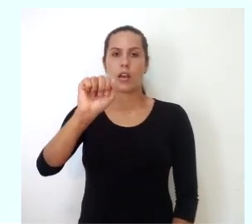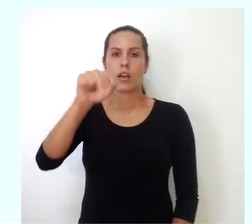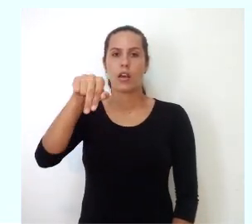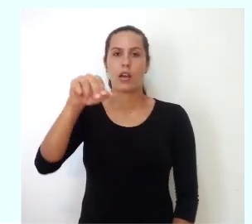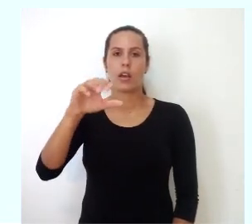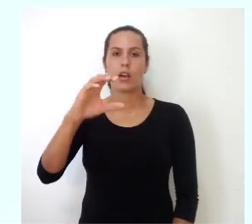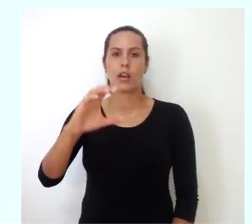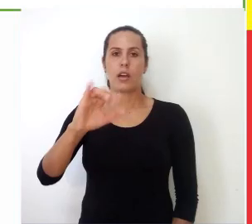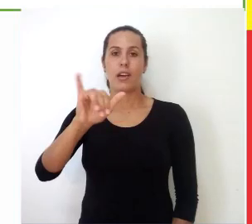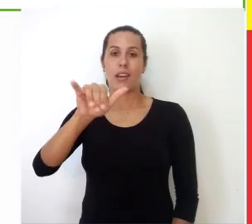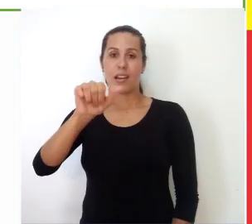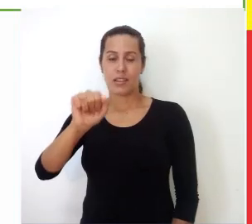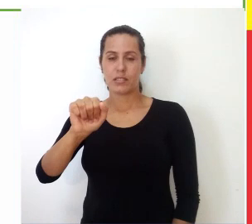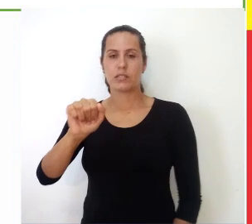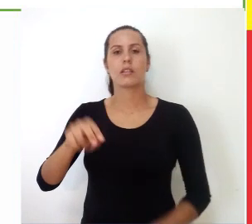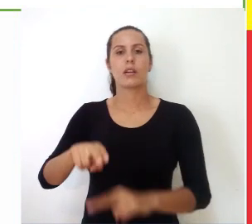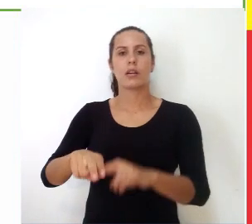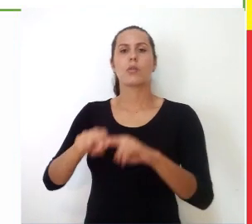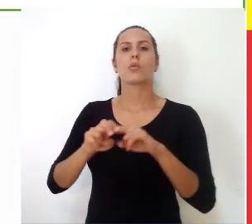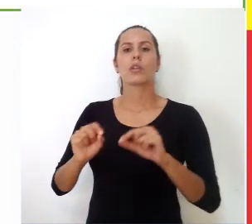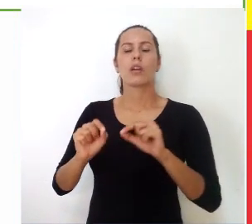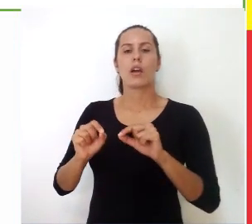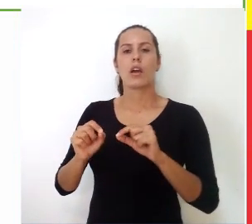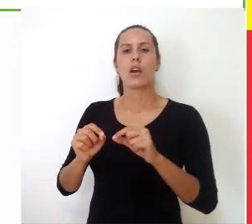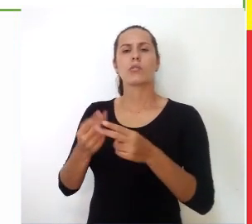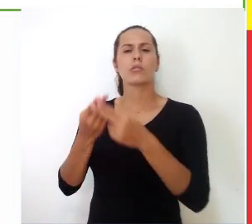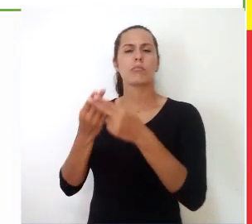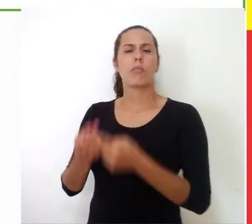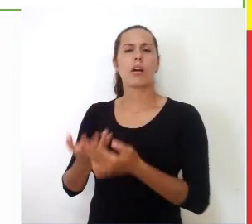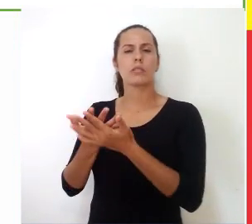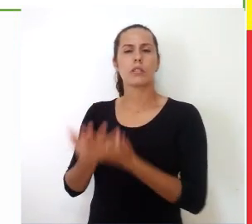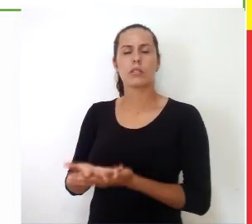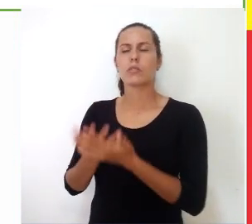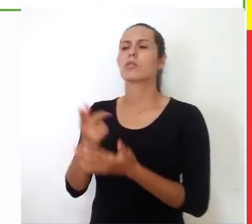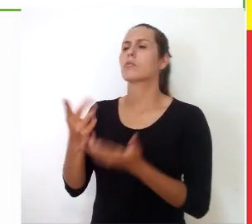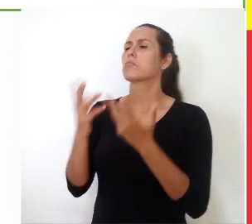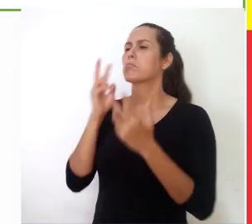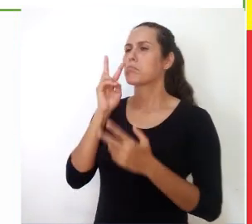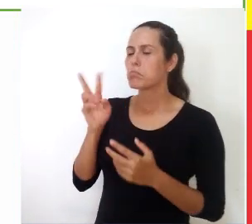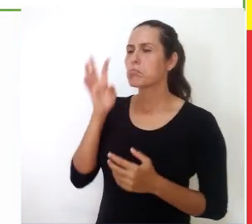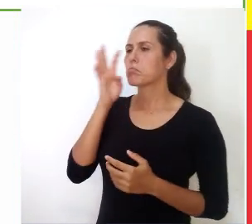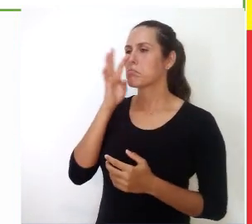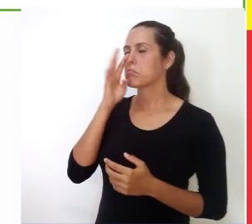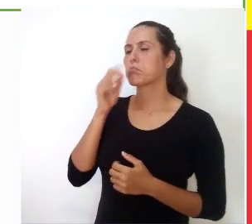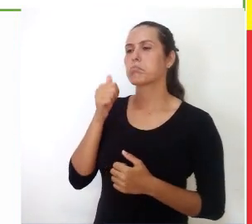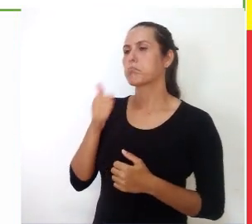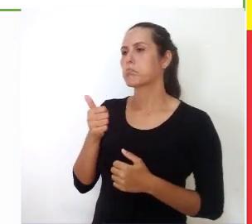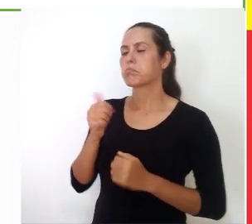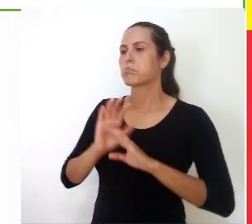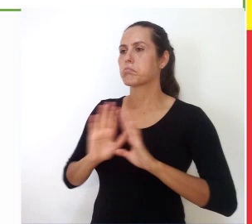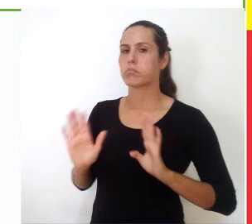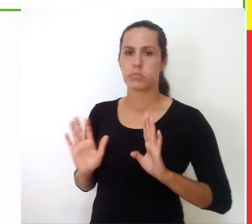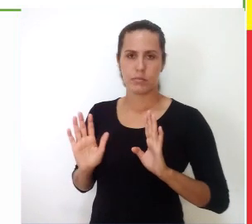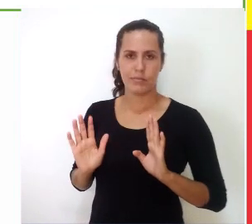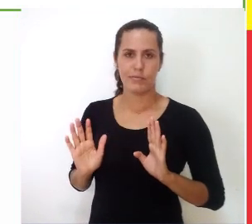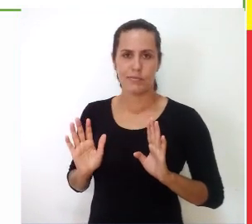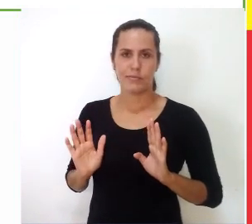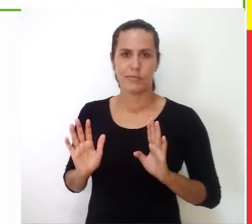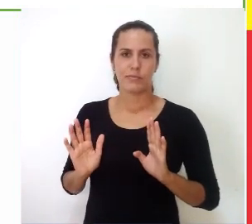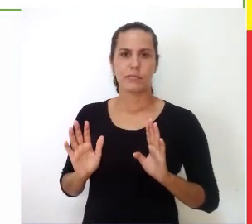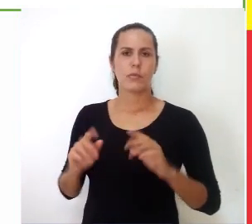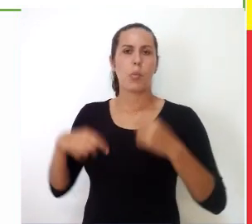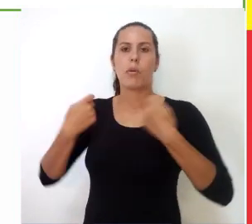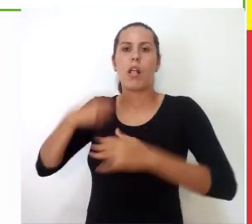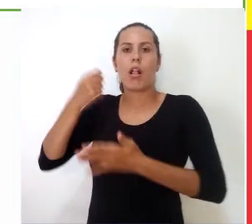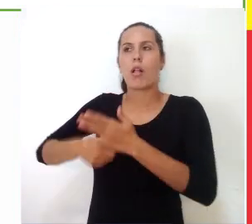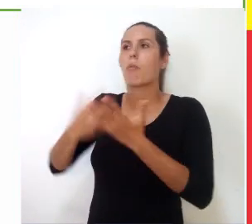Então vejamos aqui, repetindo, você dialoga com aqueles que pensam diferente de você? Ou você